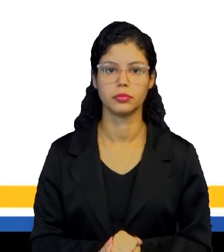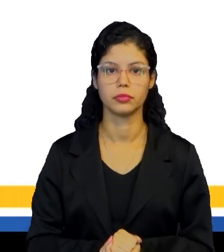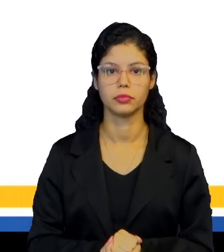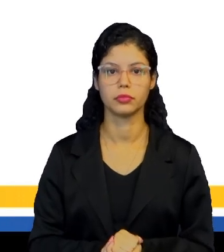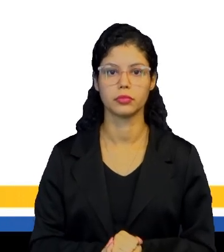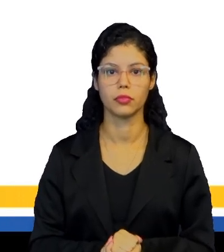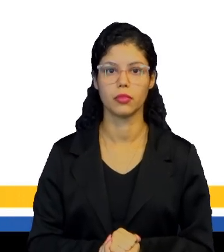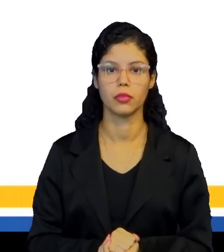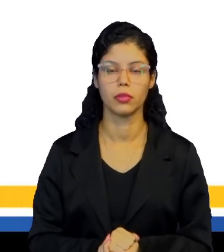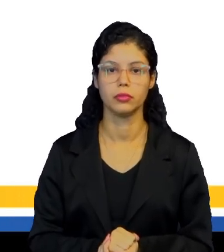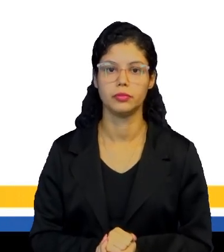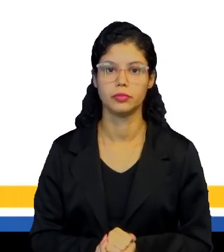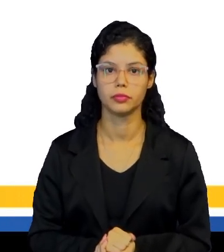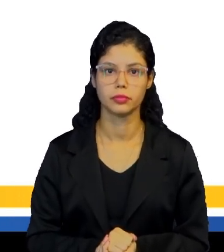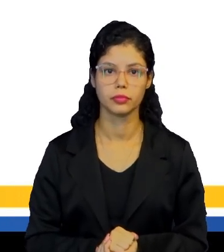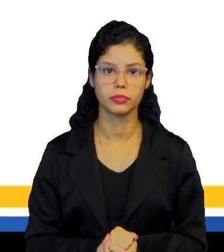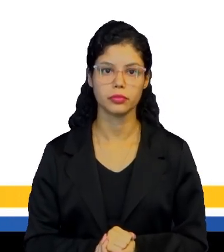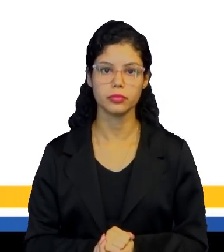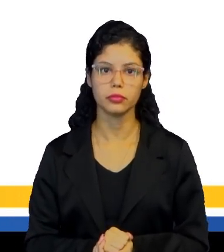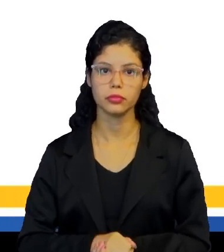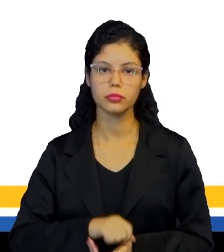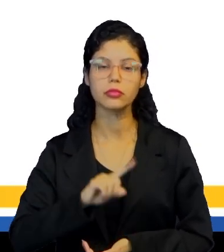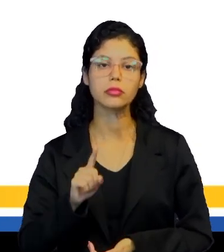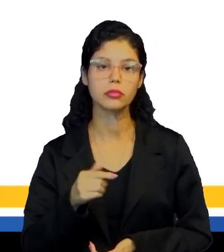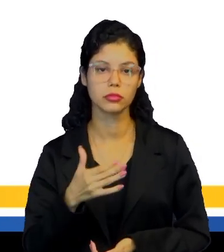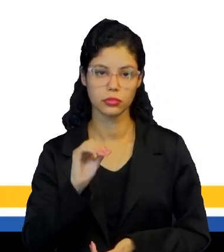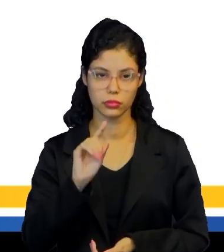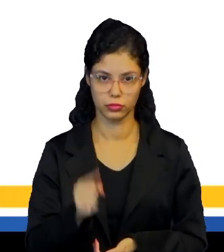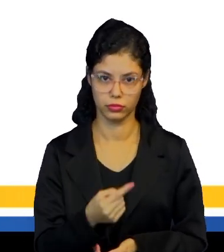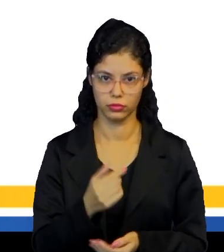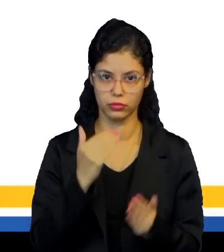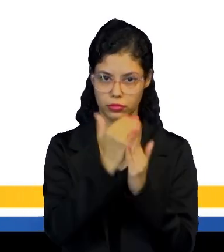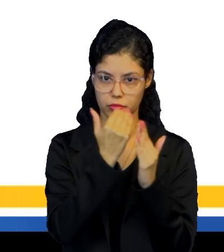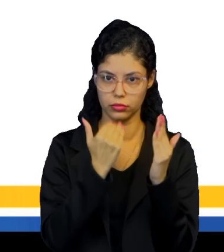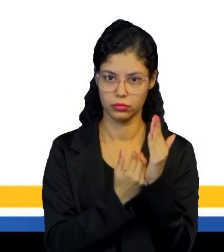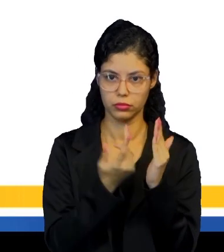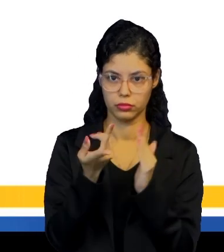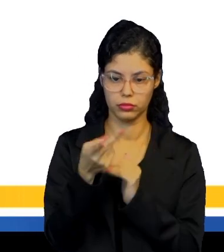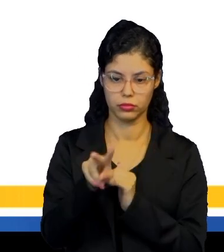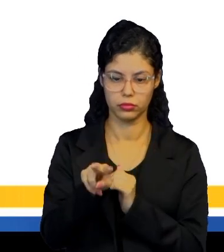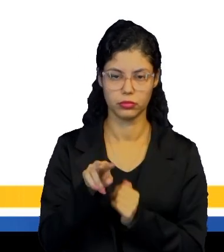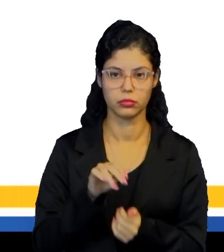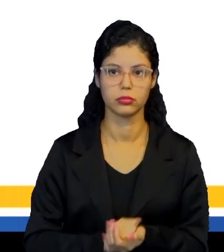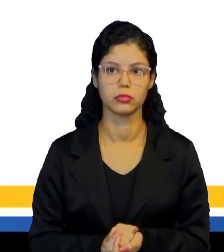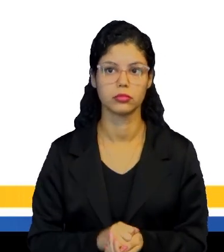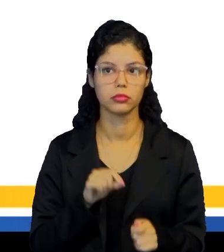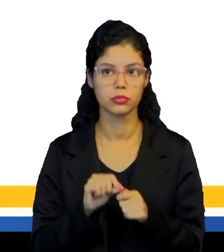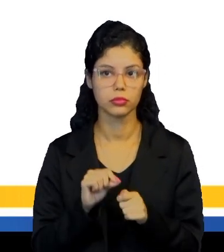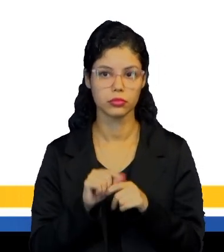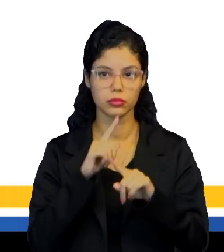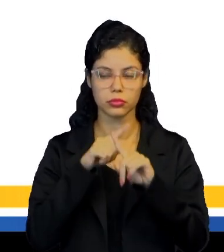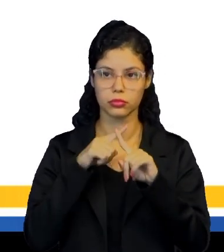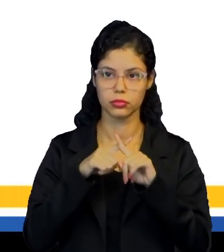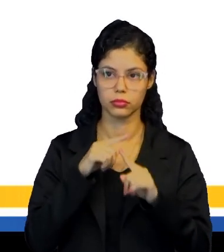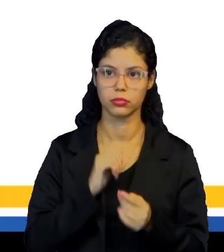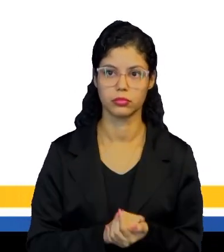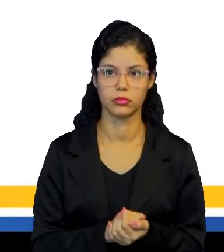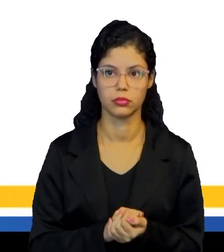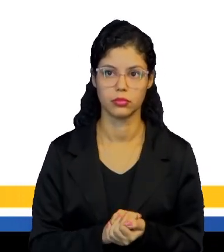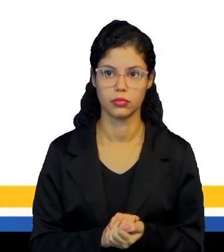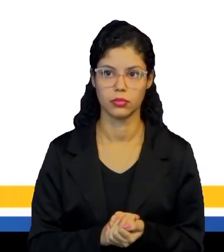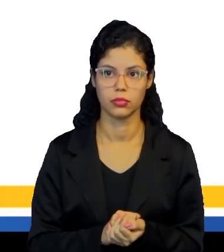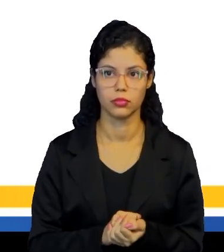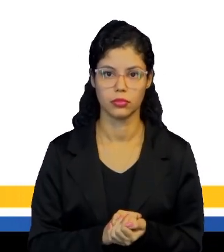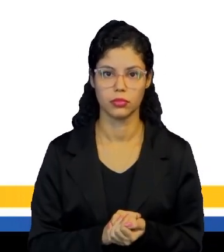tudo bem Vamos subir o 10.000 para cima e desceu dois mil para baixo fazendo a multiplicação